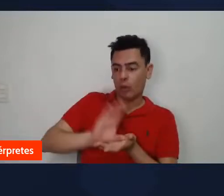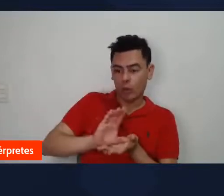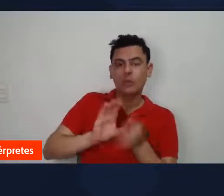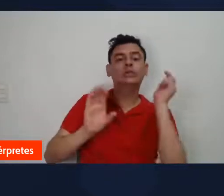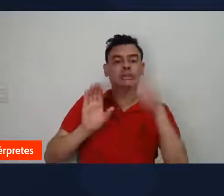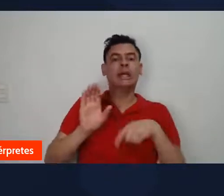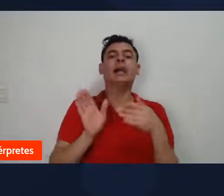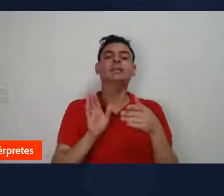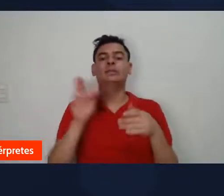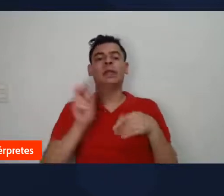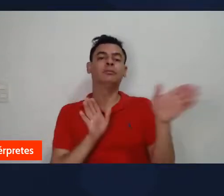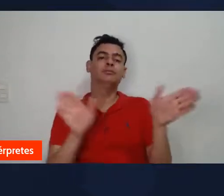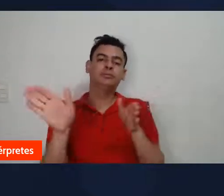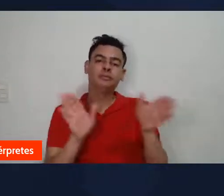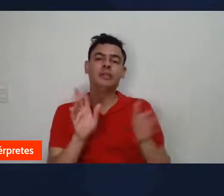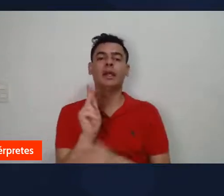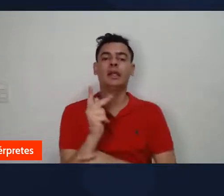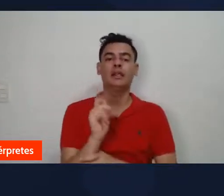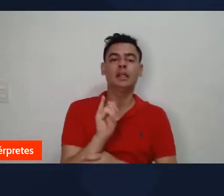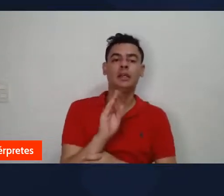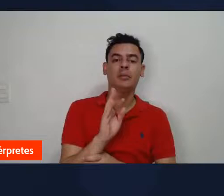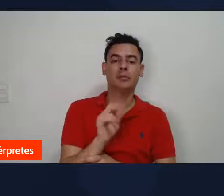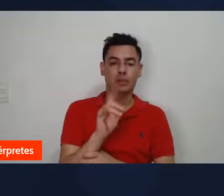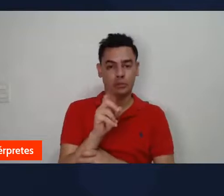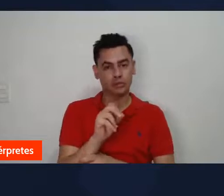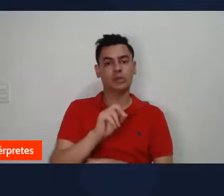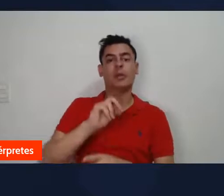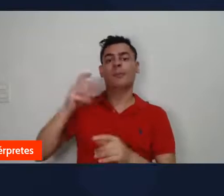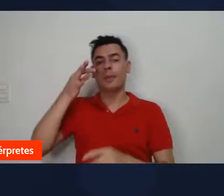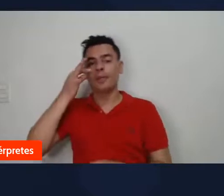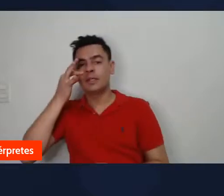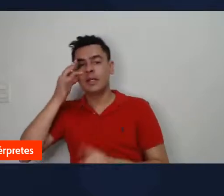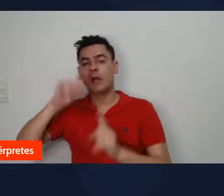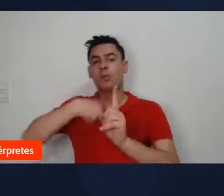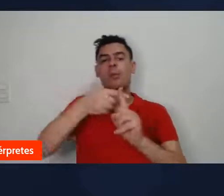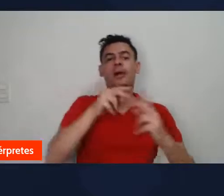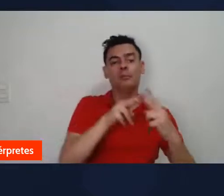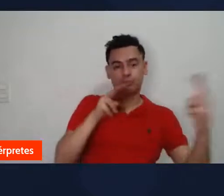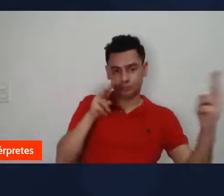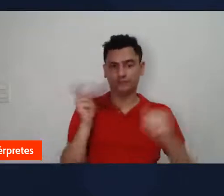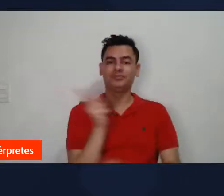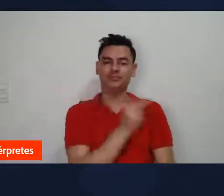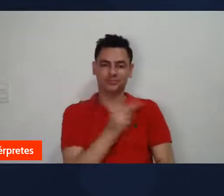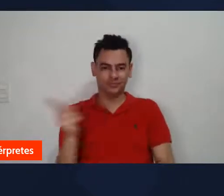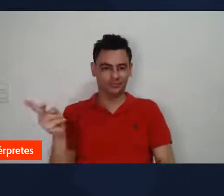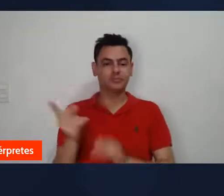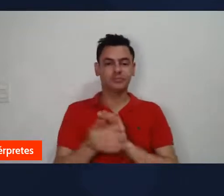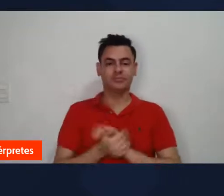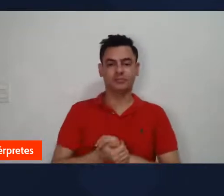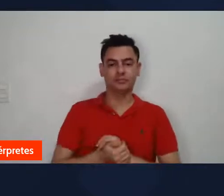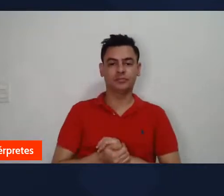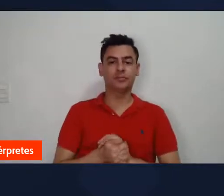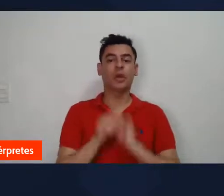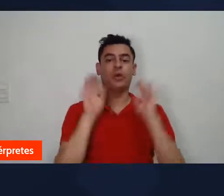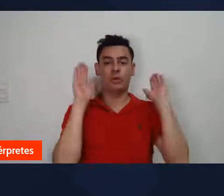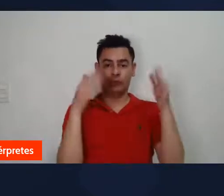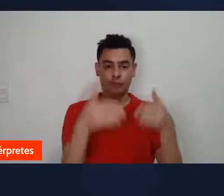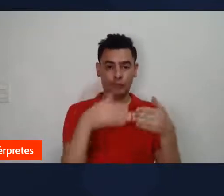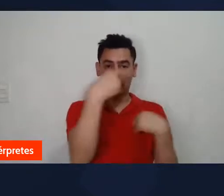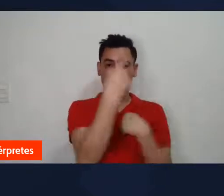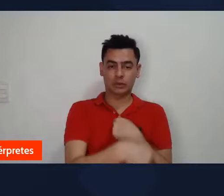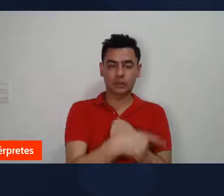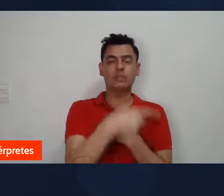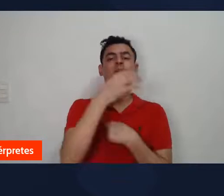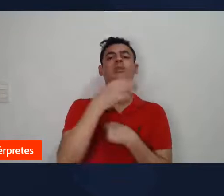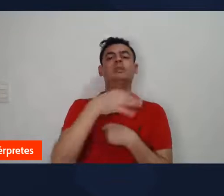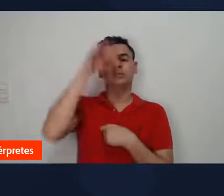delegados do Espírito Santo. O Fórum Nacional Popular de Educação no Espírito Santo, ele é